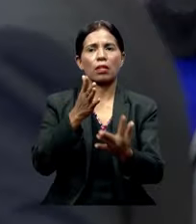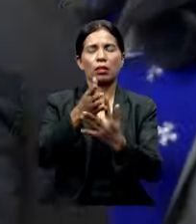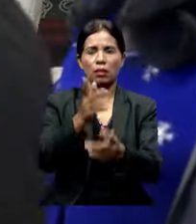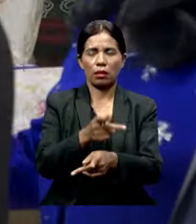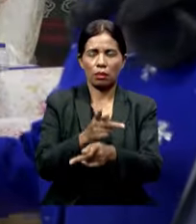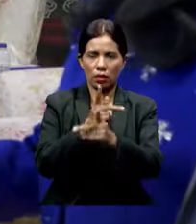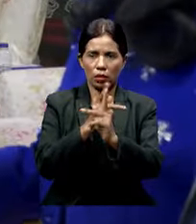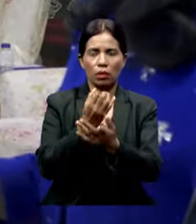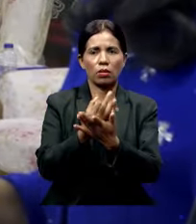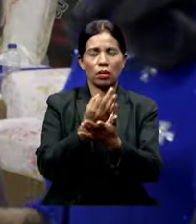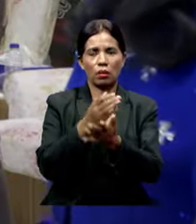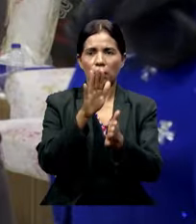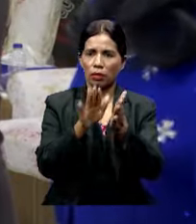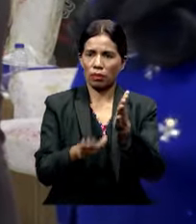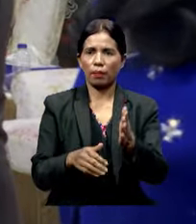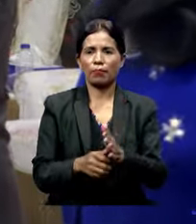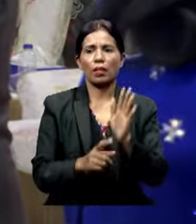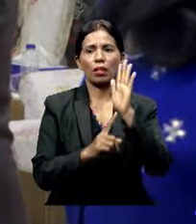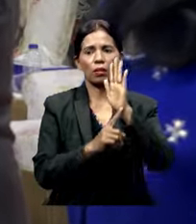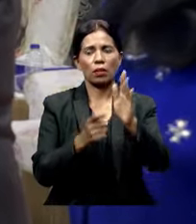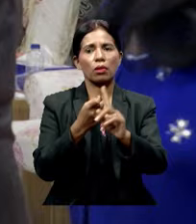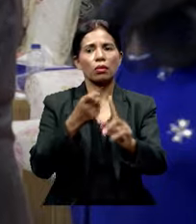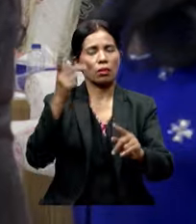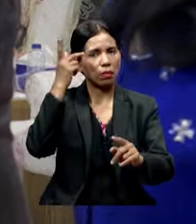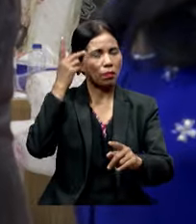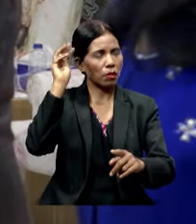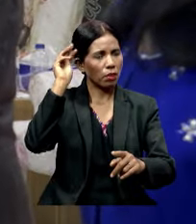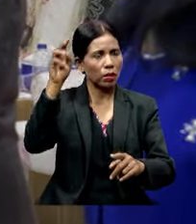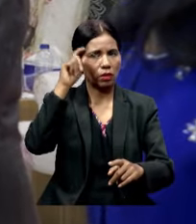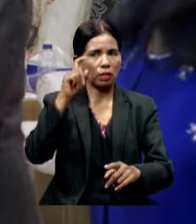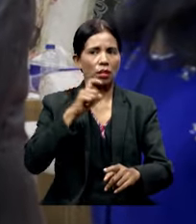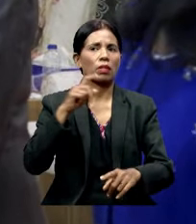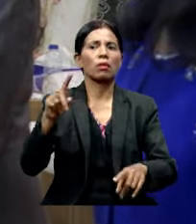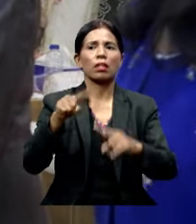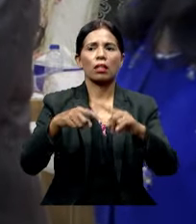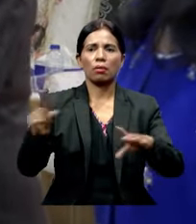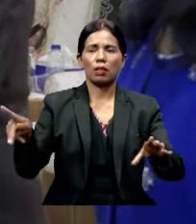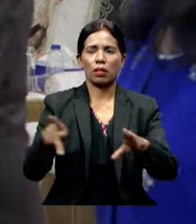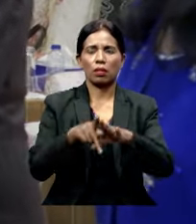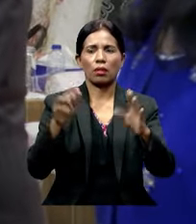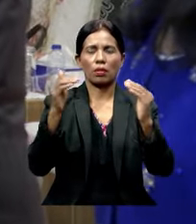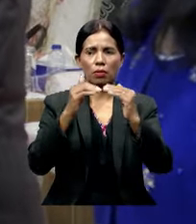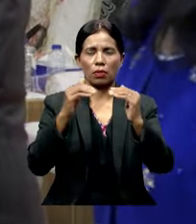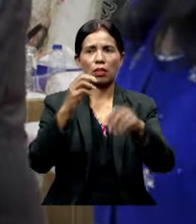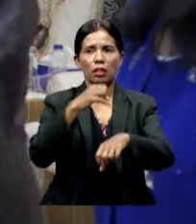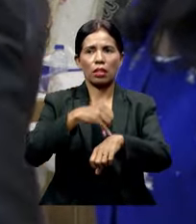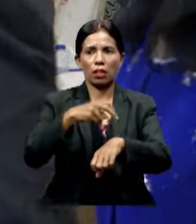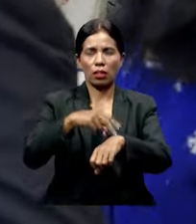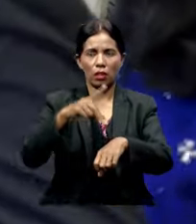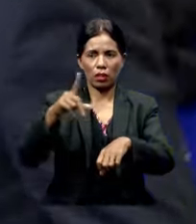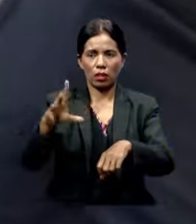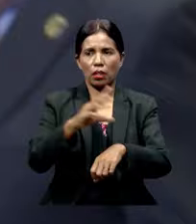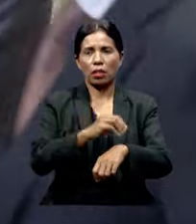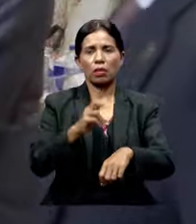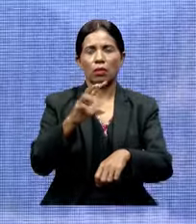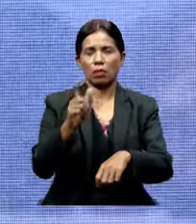nebe accessible lia hirak ne atu si primer ministro Kairala Sanana Guzmão banghira partisipa iha abertura forum internasional negosio Timor Leste